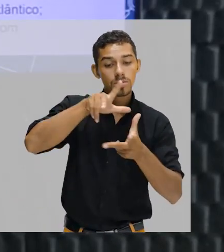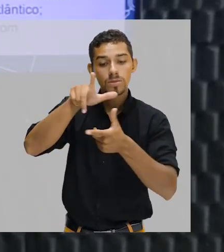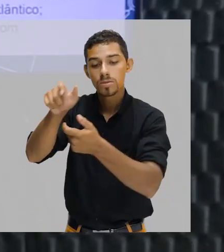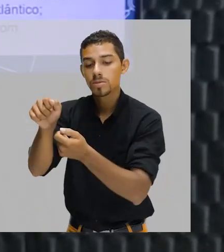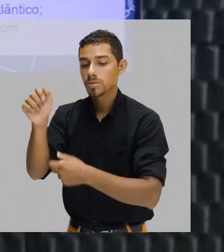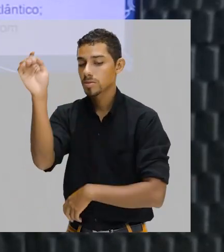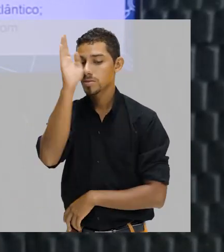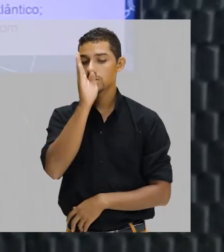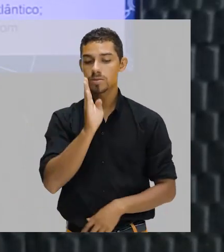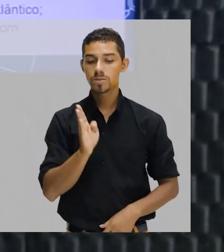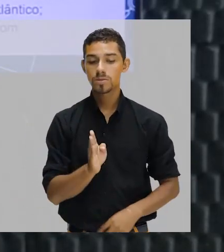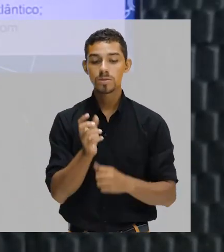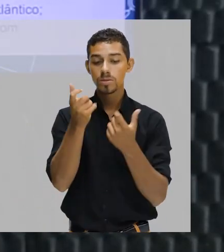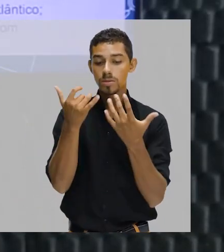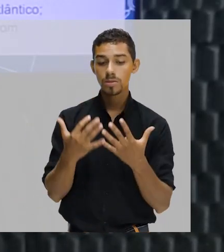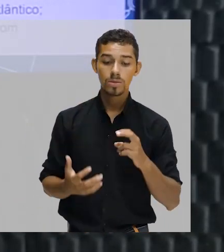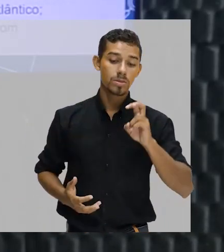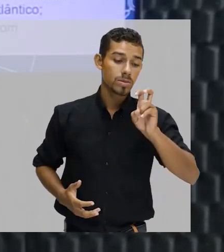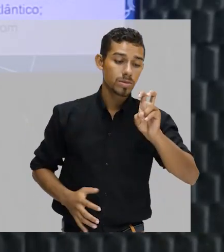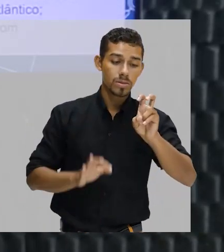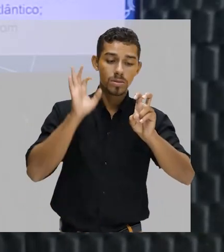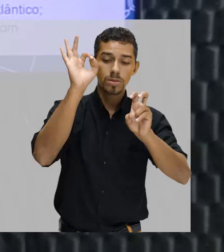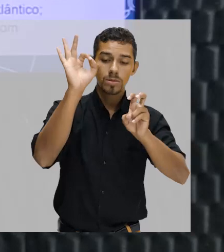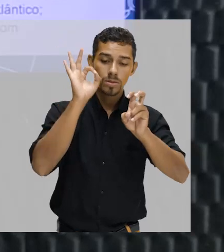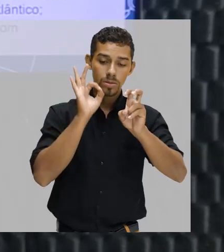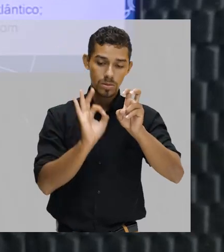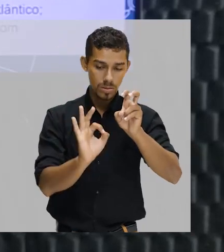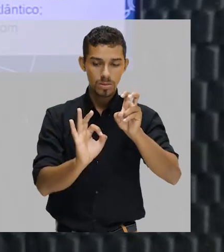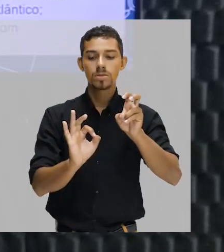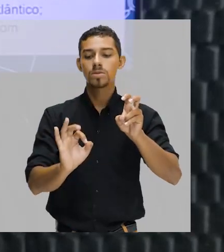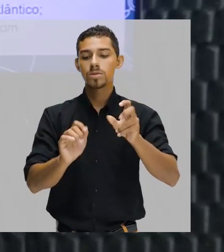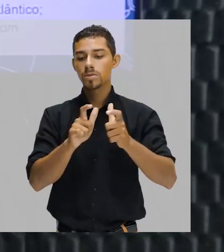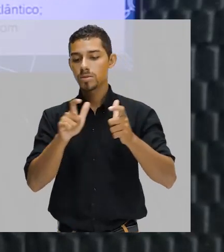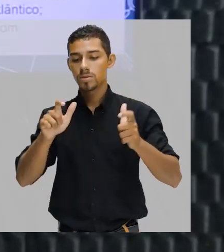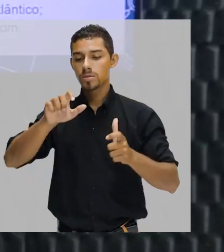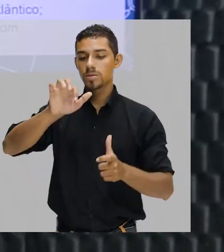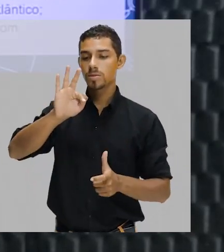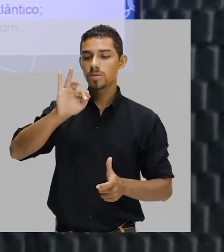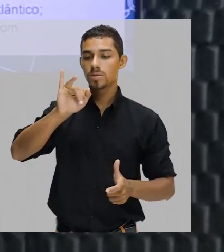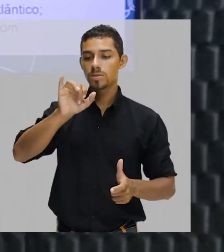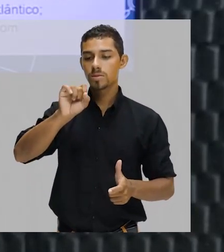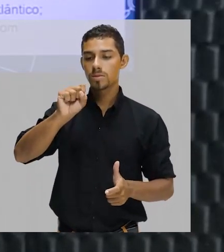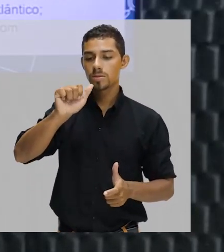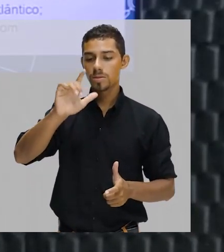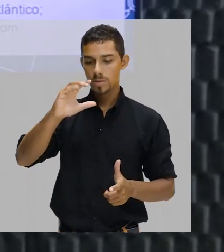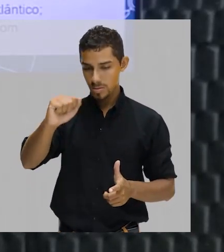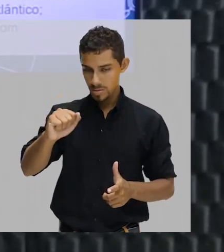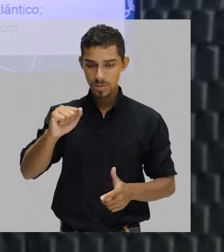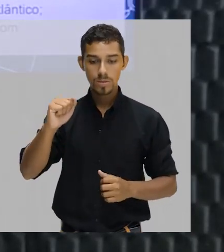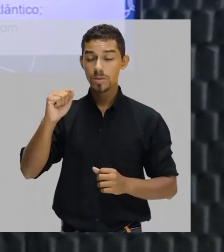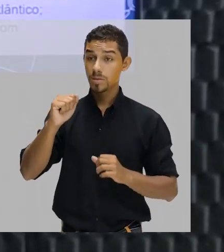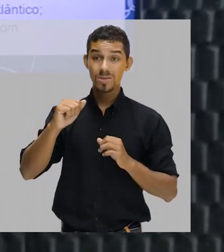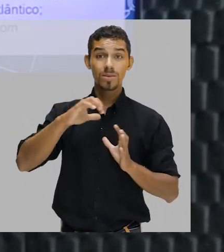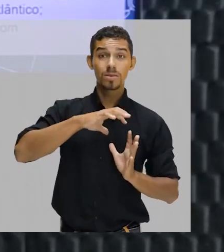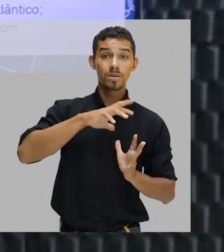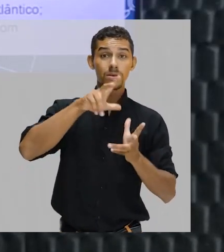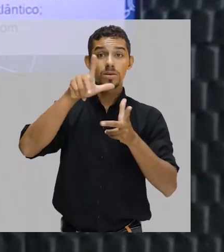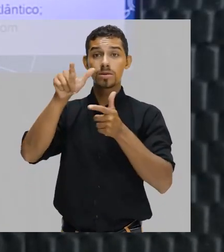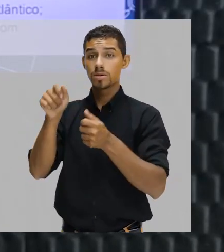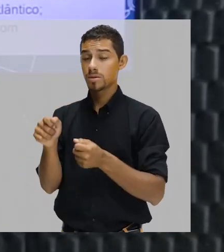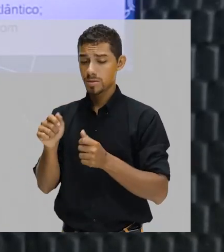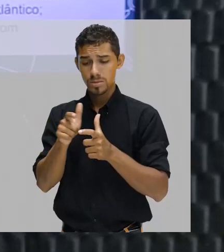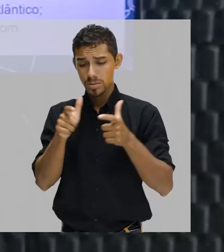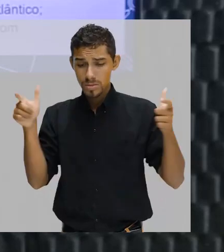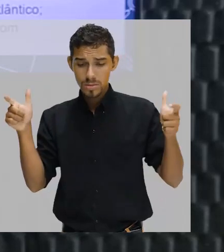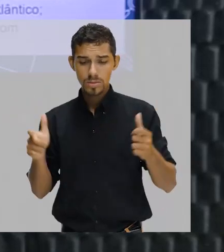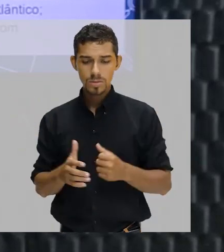ele representa 5% da massa física aí, né, principalmente superficial do nosso planeta, só para tu ter noção de como ele é